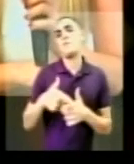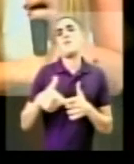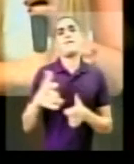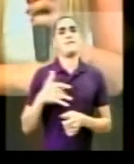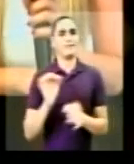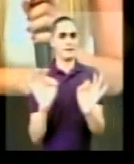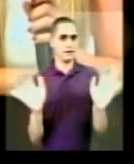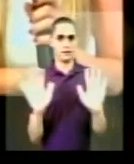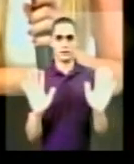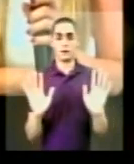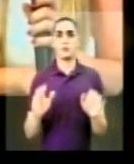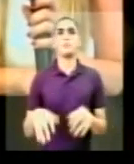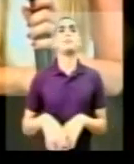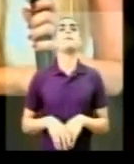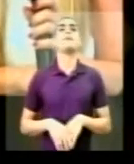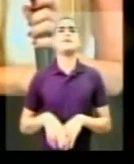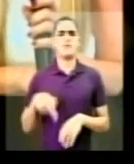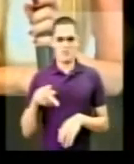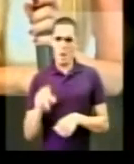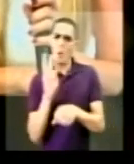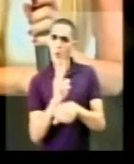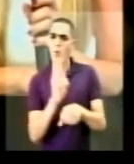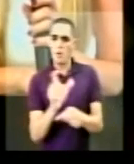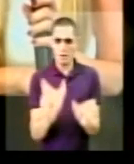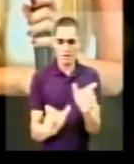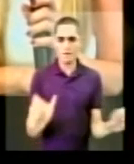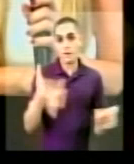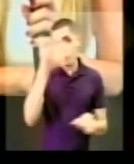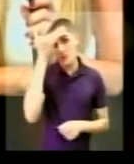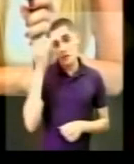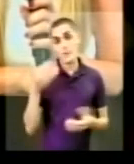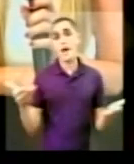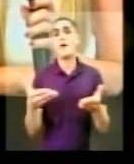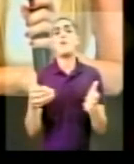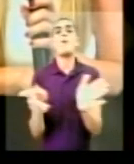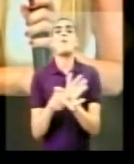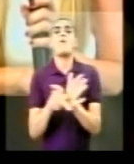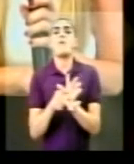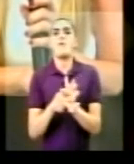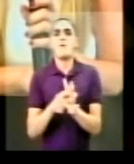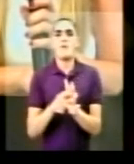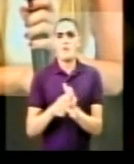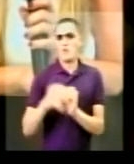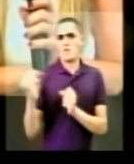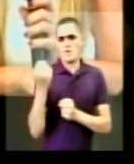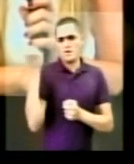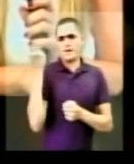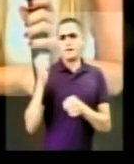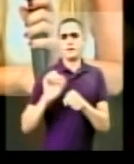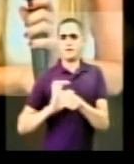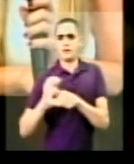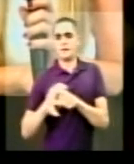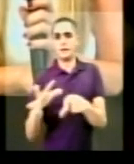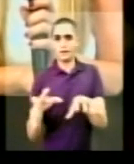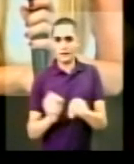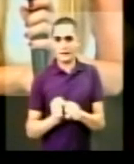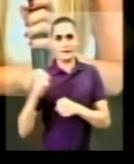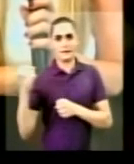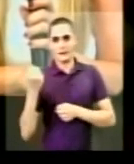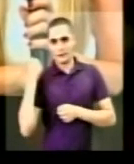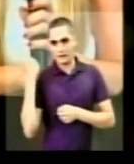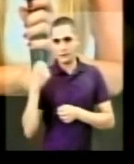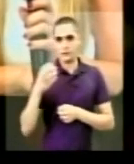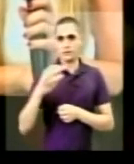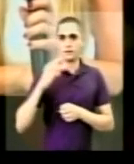a gente possa cuidar das pessoas. Em relação aos casos graves, nós temos 3.982 casos graves e